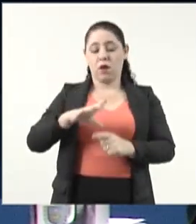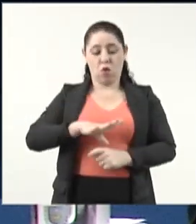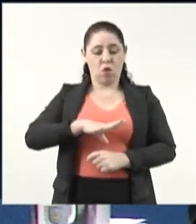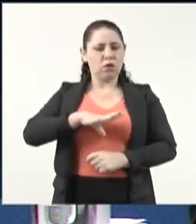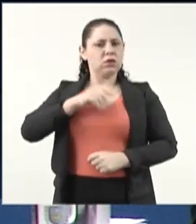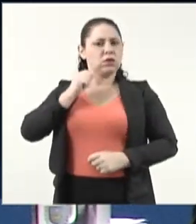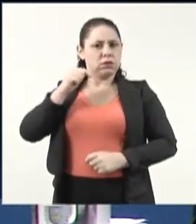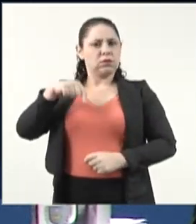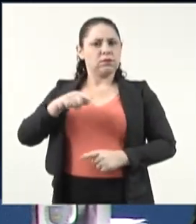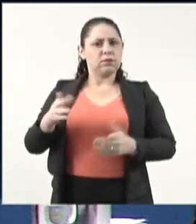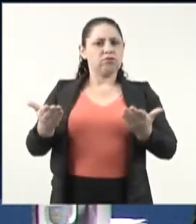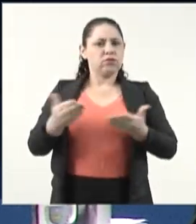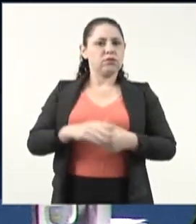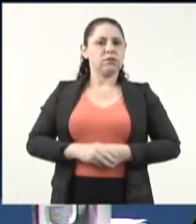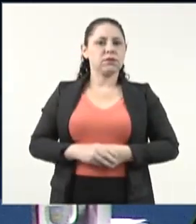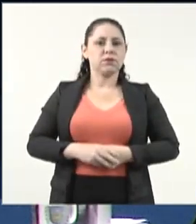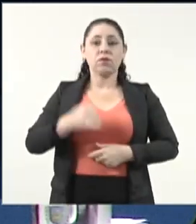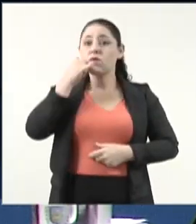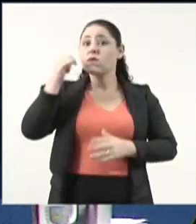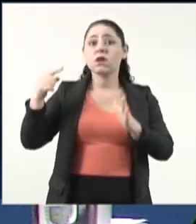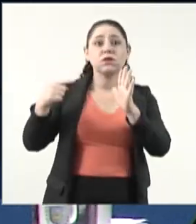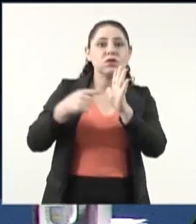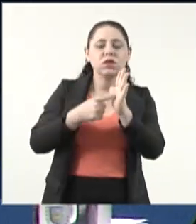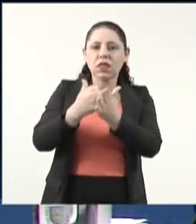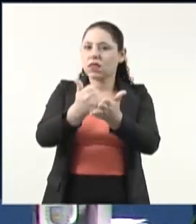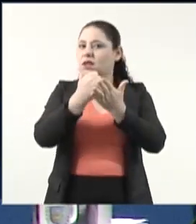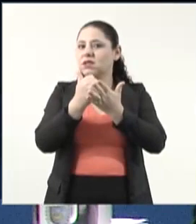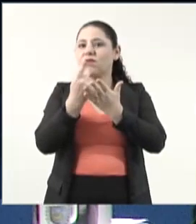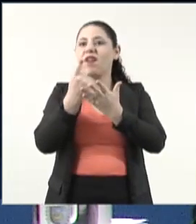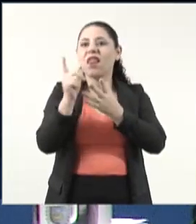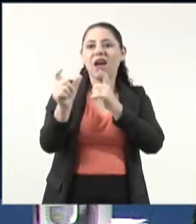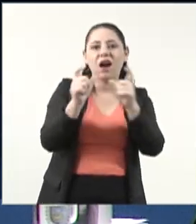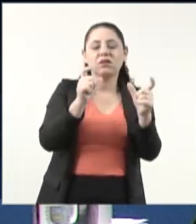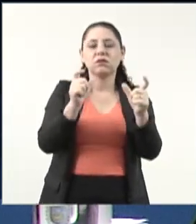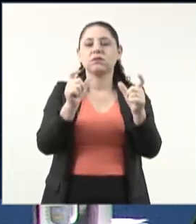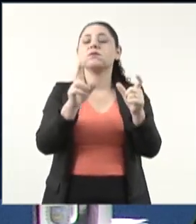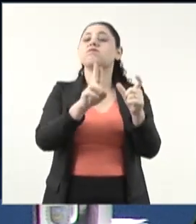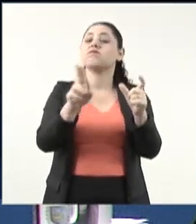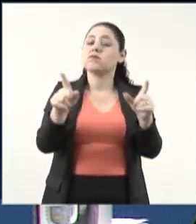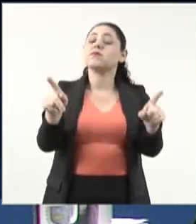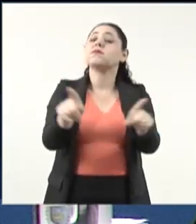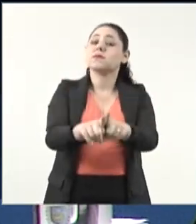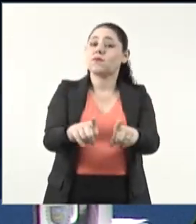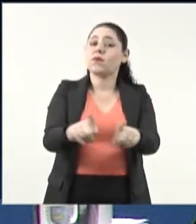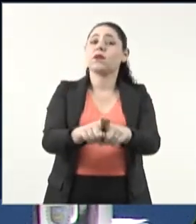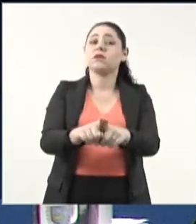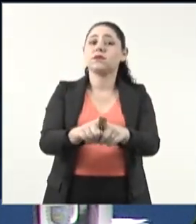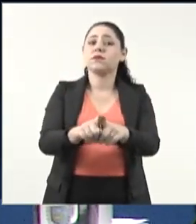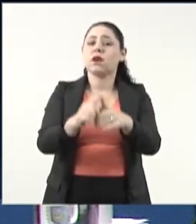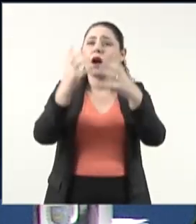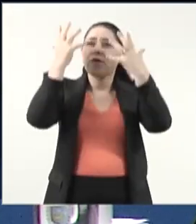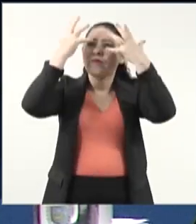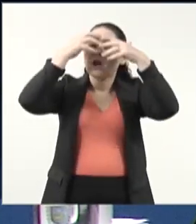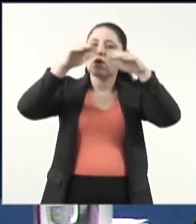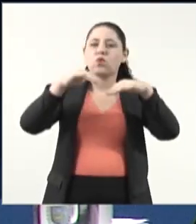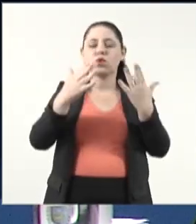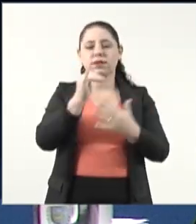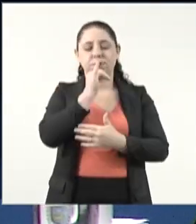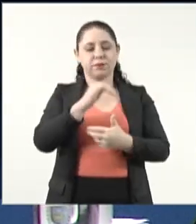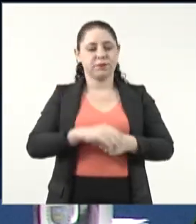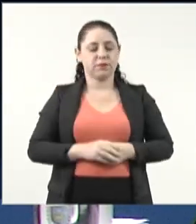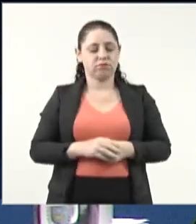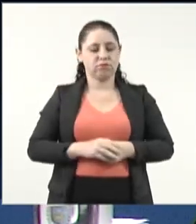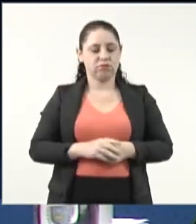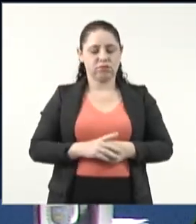né, de estar aqui, de denunciar e de trazer aqui, é uma reflexão, né? Eu acho que quando a gente vem aqui